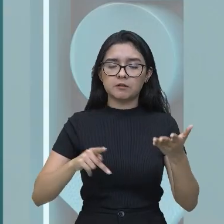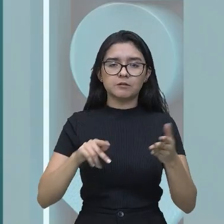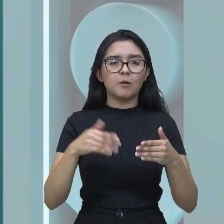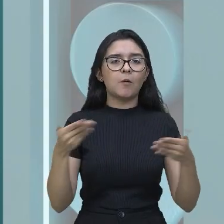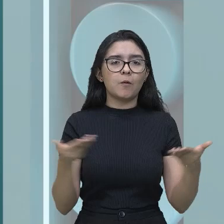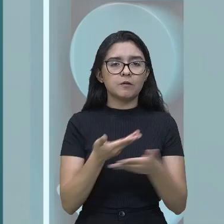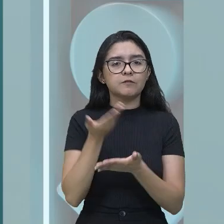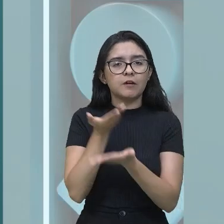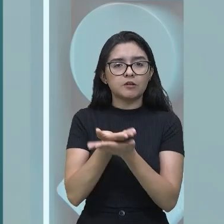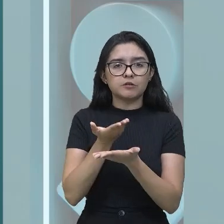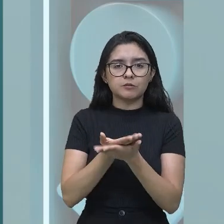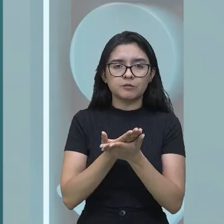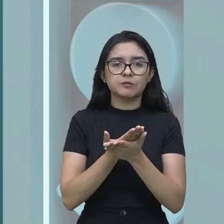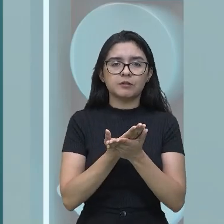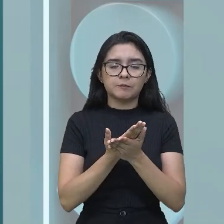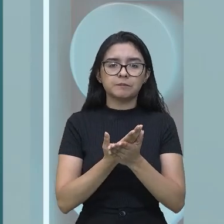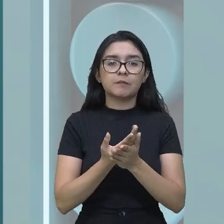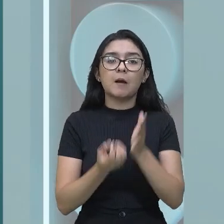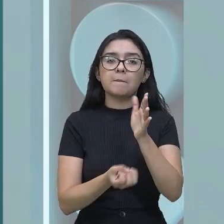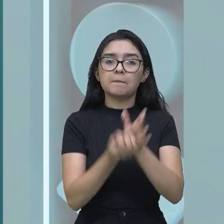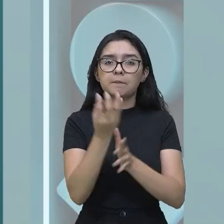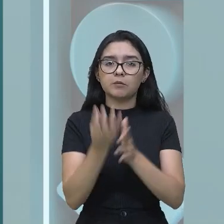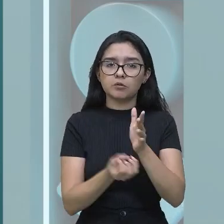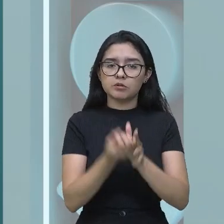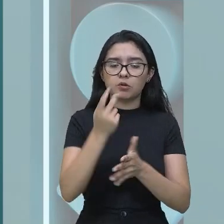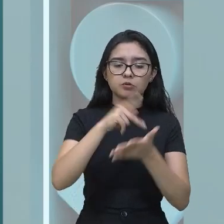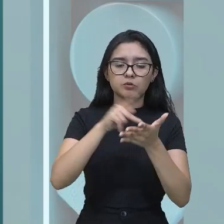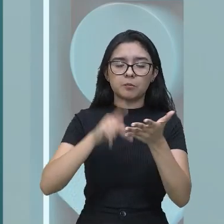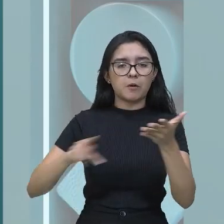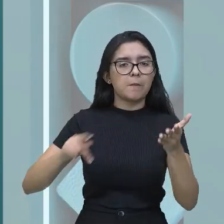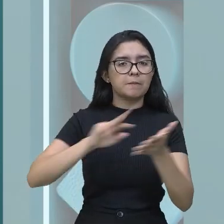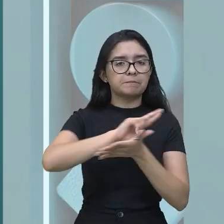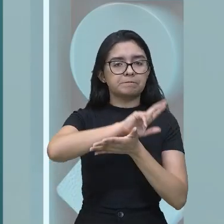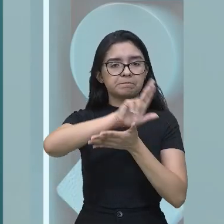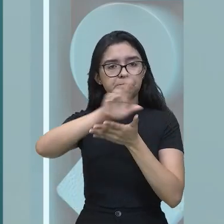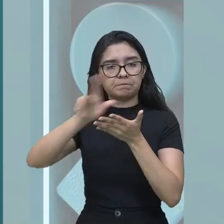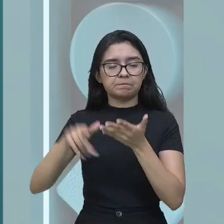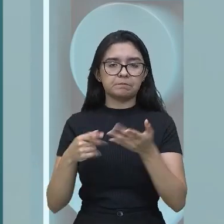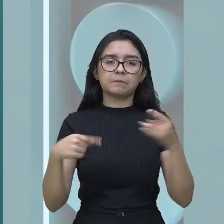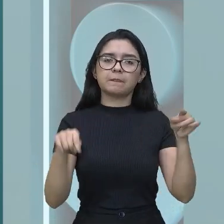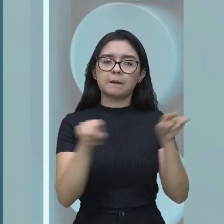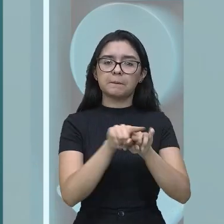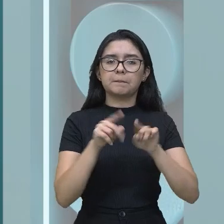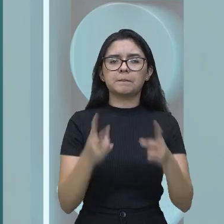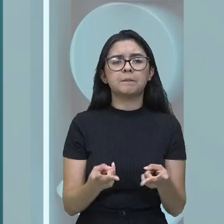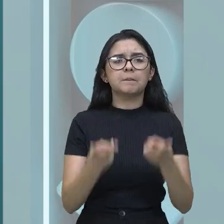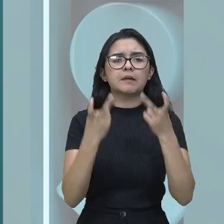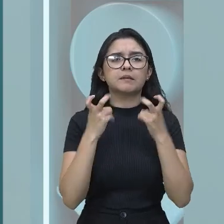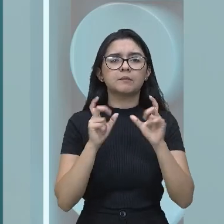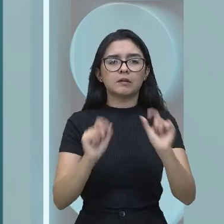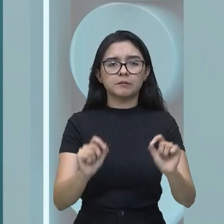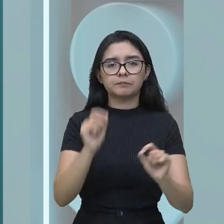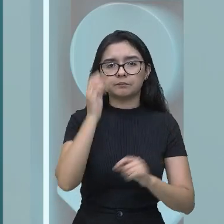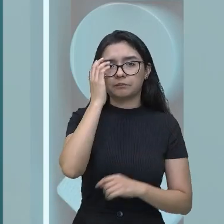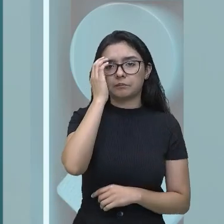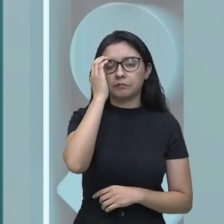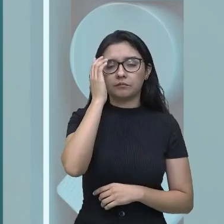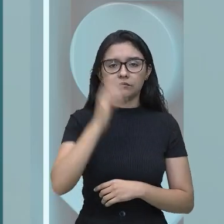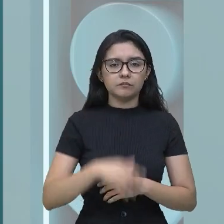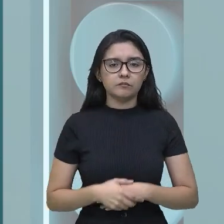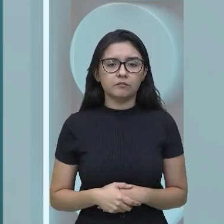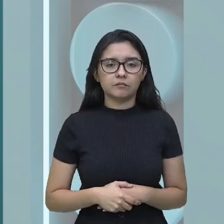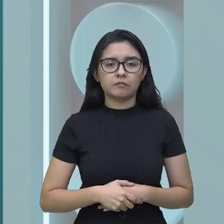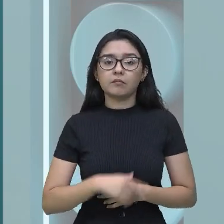lírica desse autor a produção dos seus poemas ok observem que ele está situado ele é enquadrado